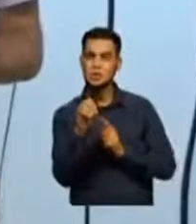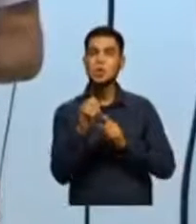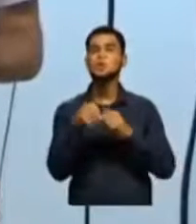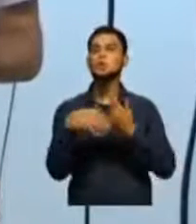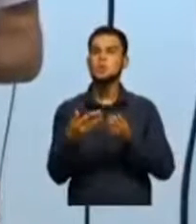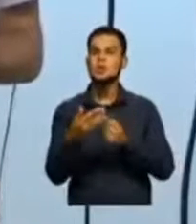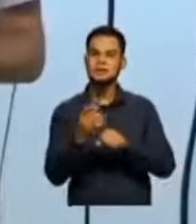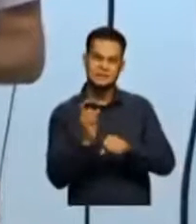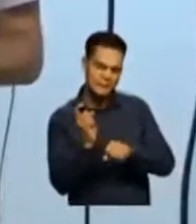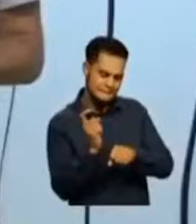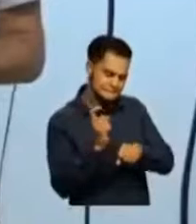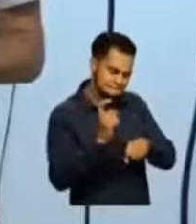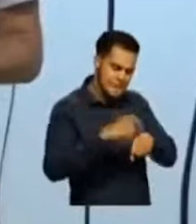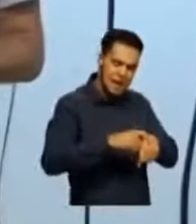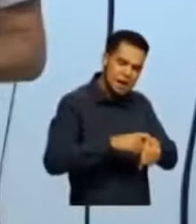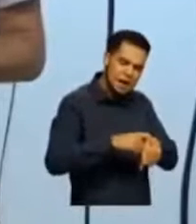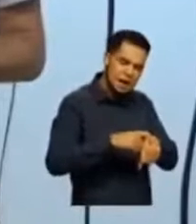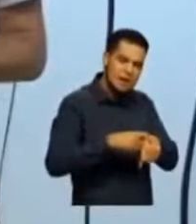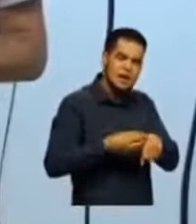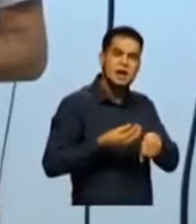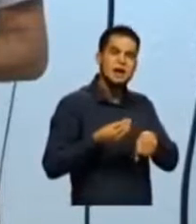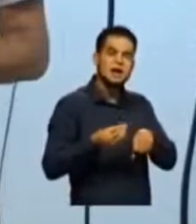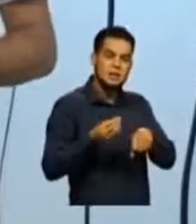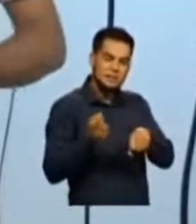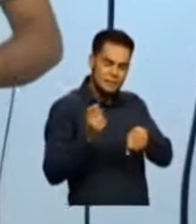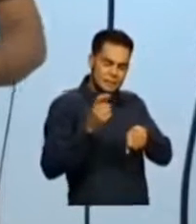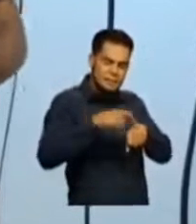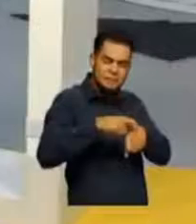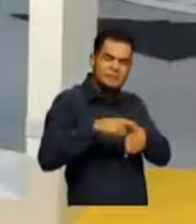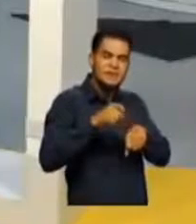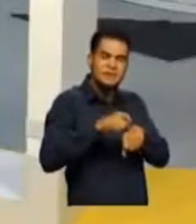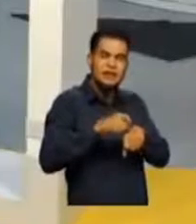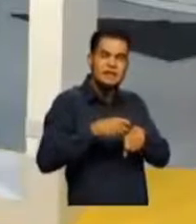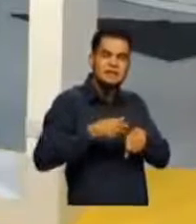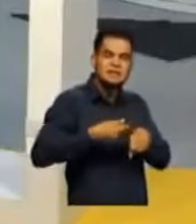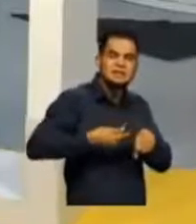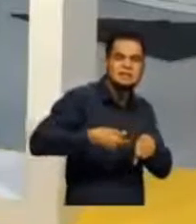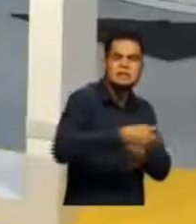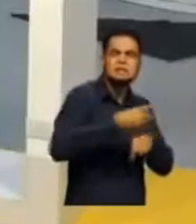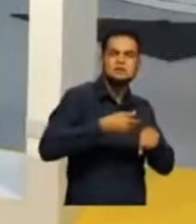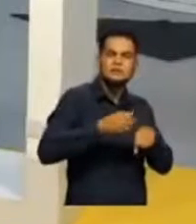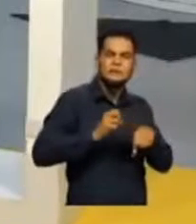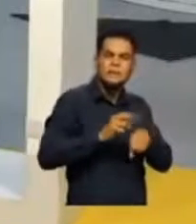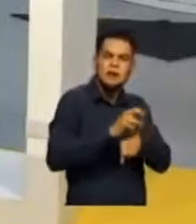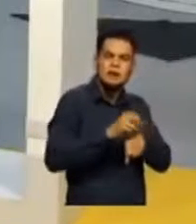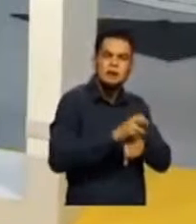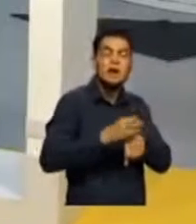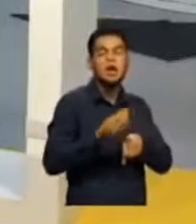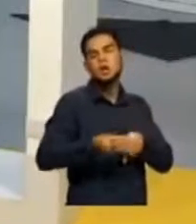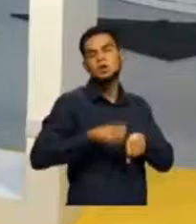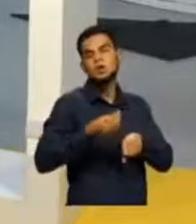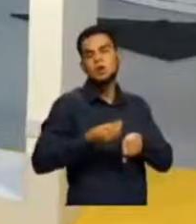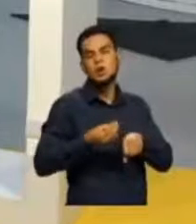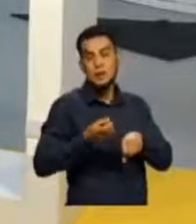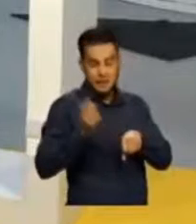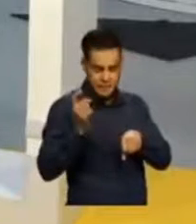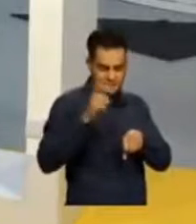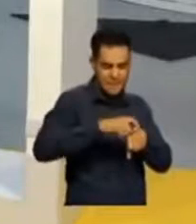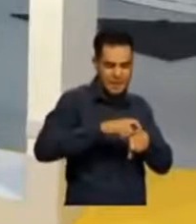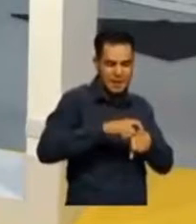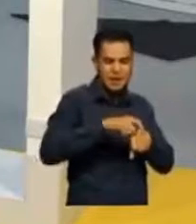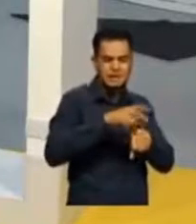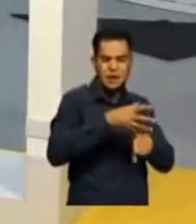pessoa, ele vai transmitir então esse protozoário quando ele, ao mesmo tempo que ele está sugando o sangue da